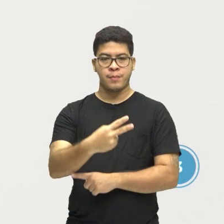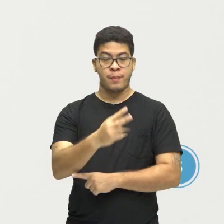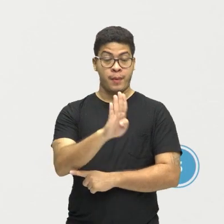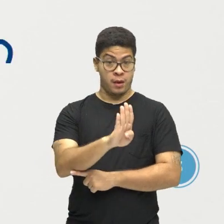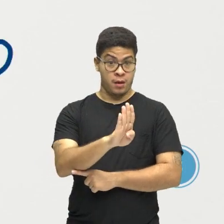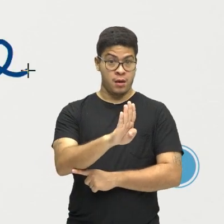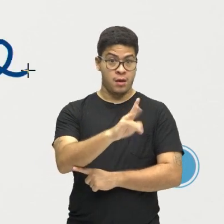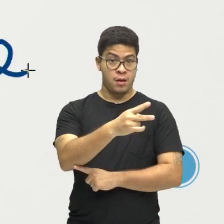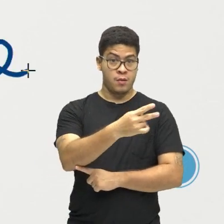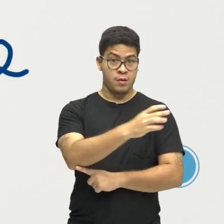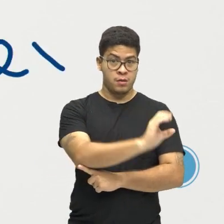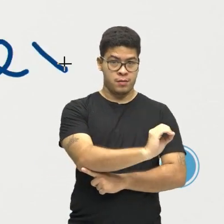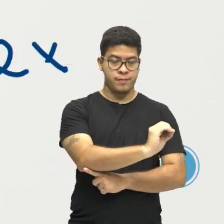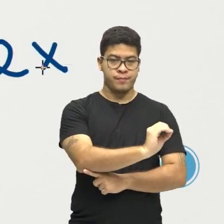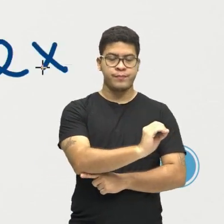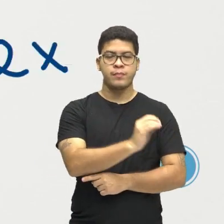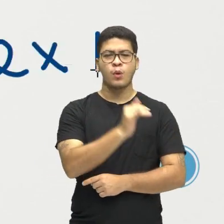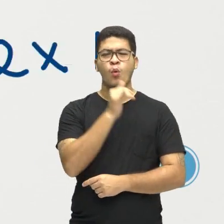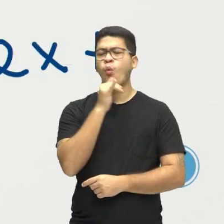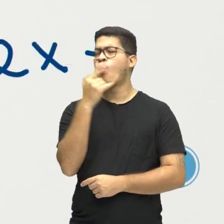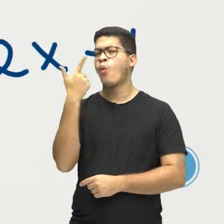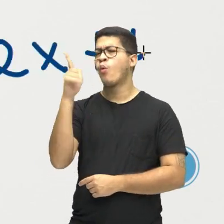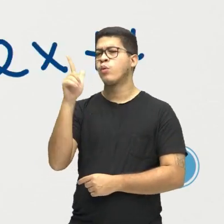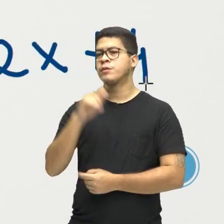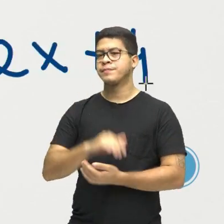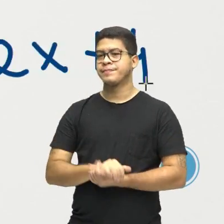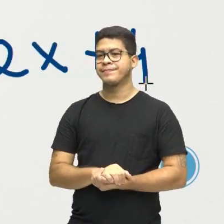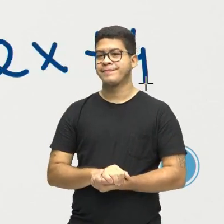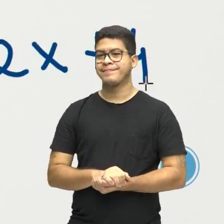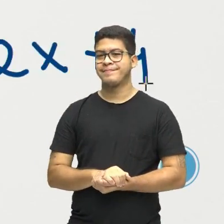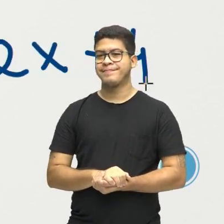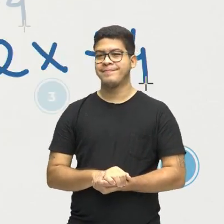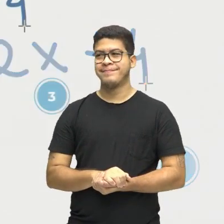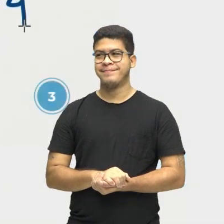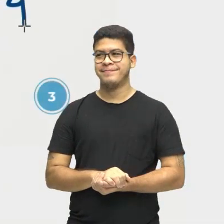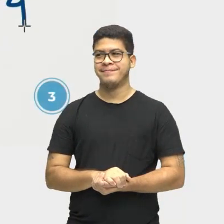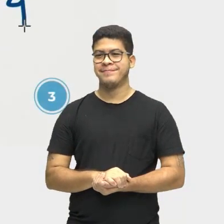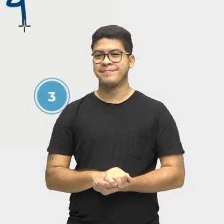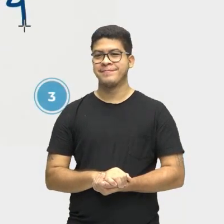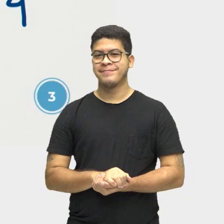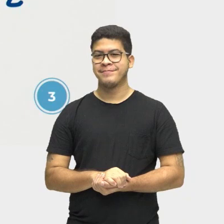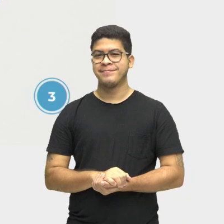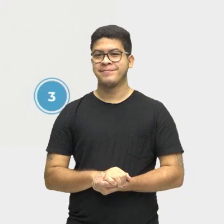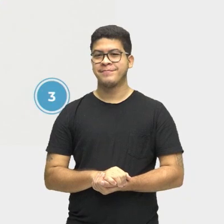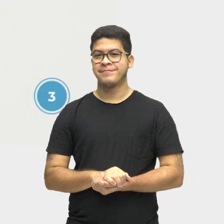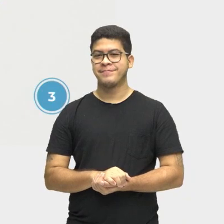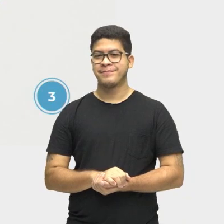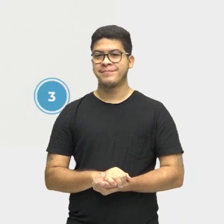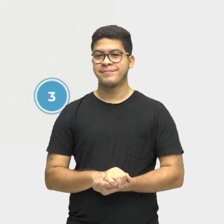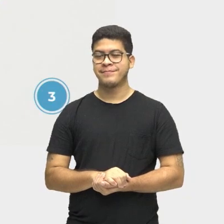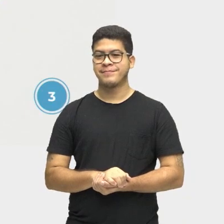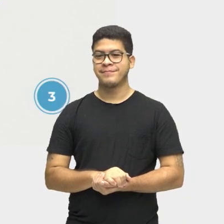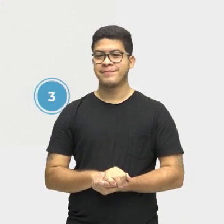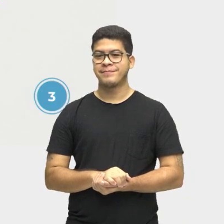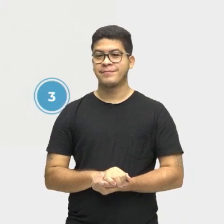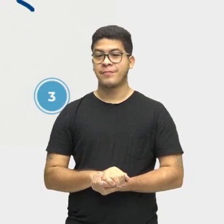lá, menos 2x mais 4, não, já usei o 4, né? Mais